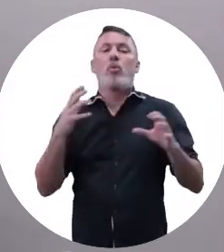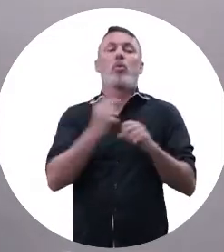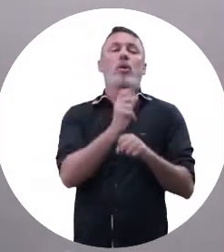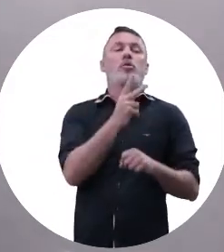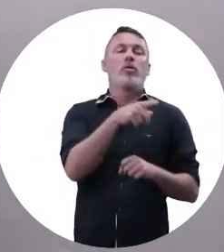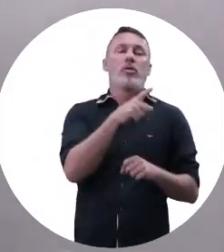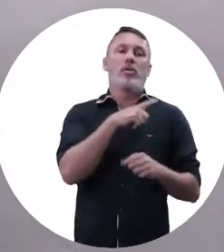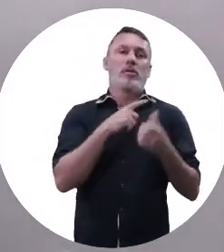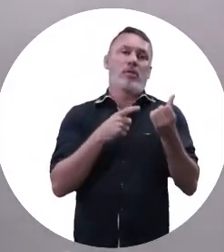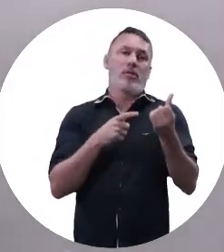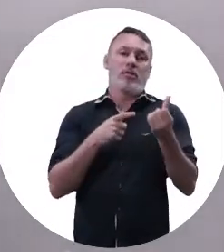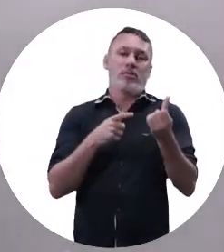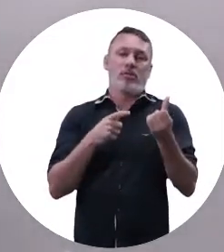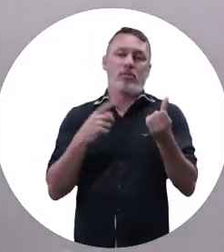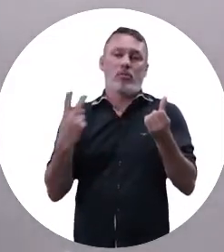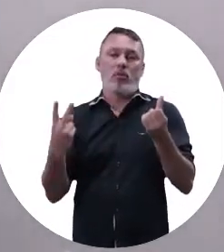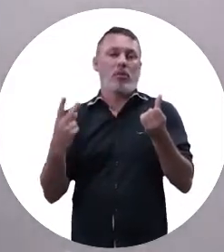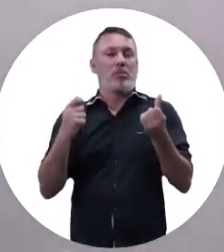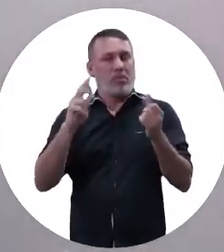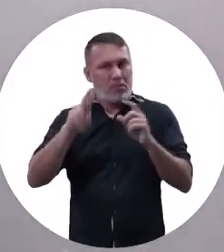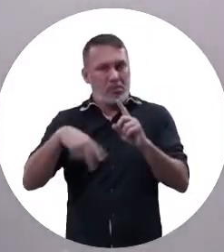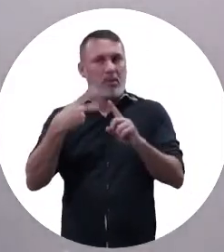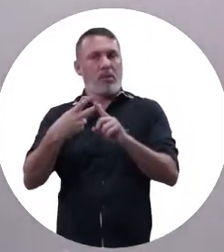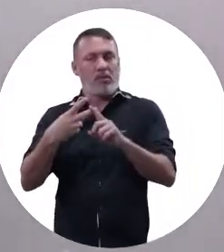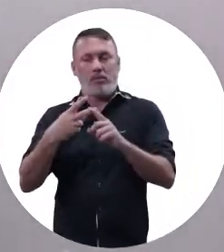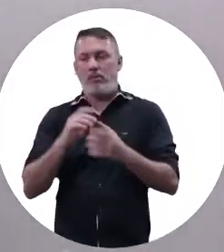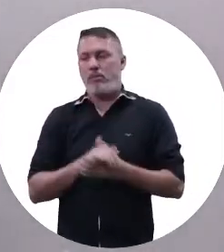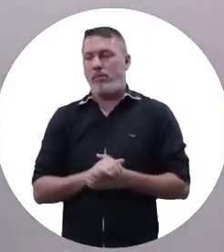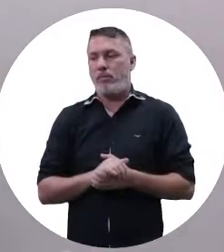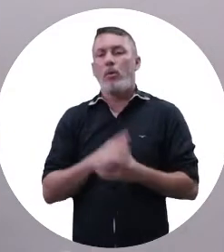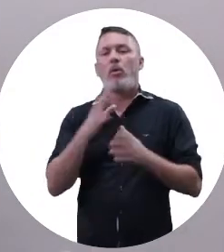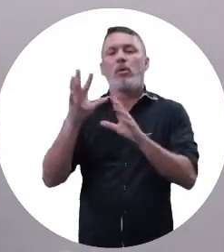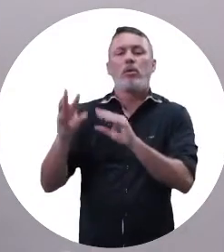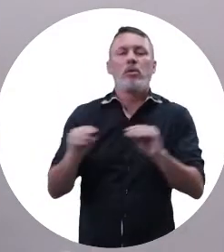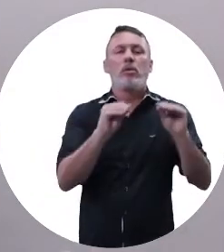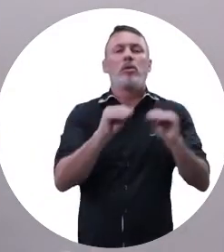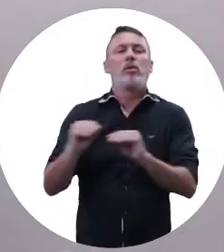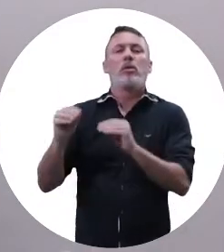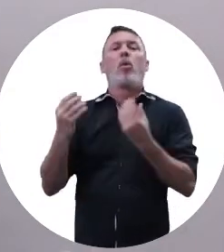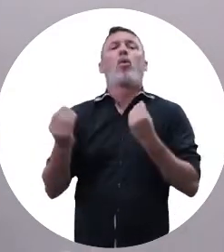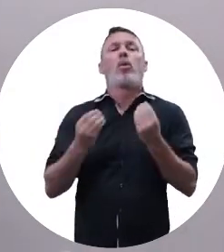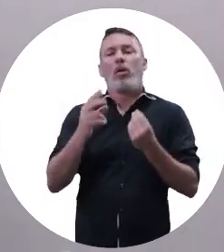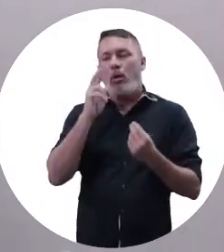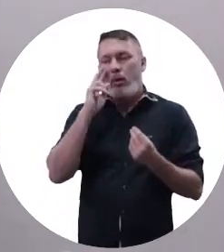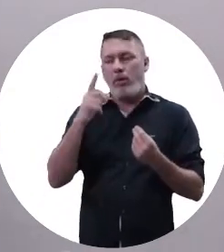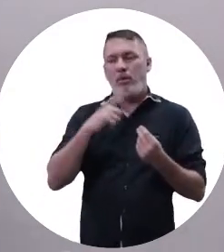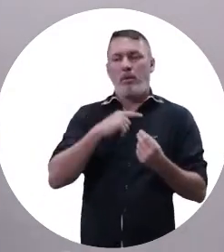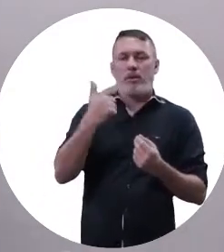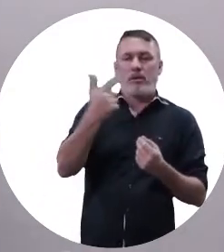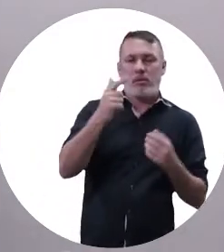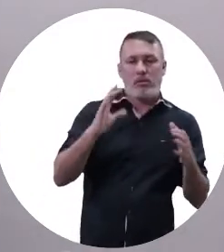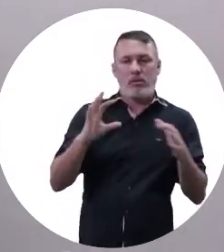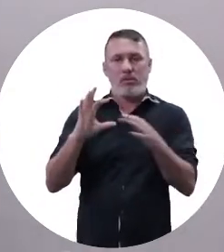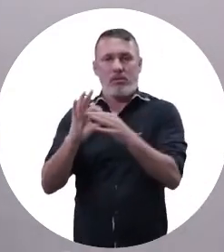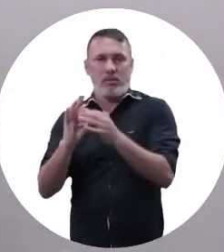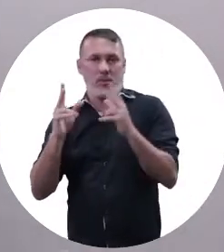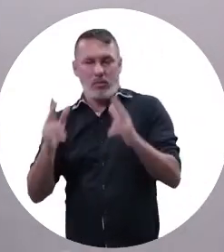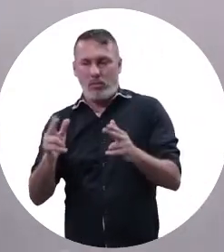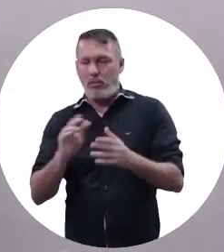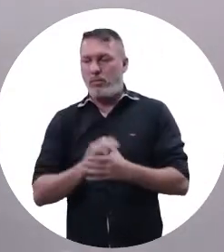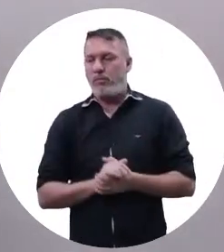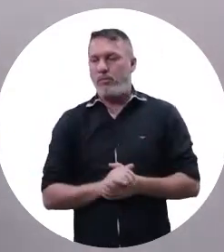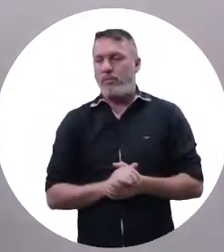tem 6 elétrons, então ele precisa de mais hidrogênios. Vem cá. Faço a segunda ligação